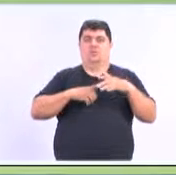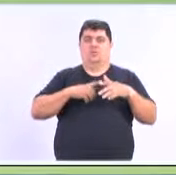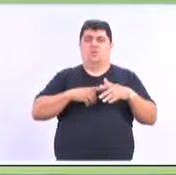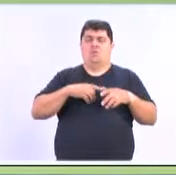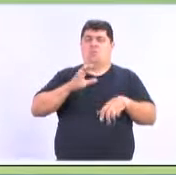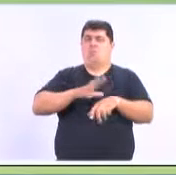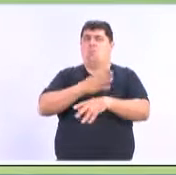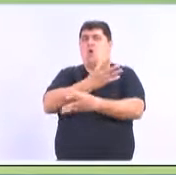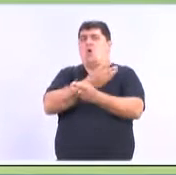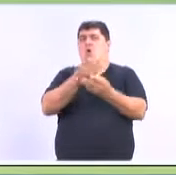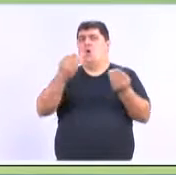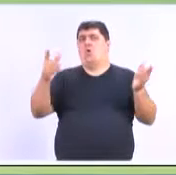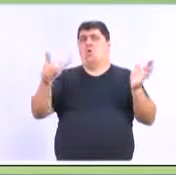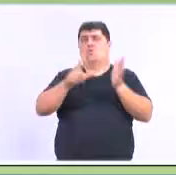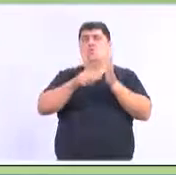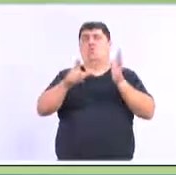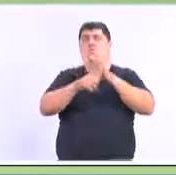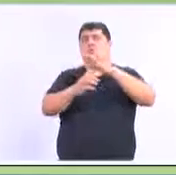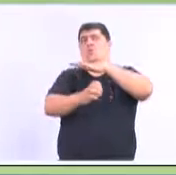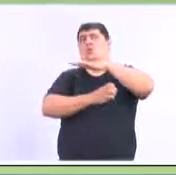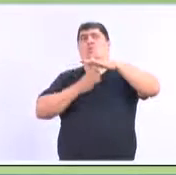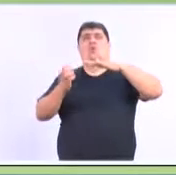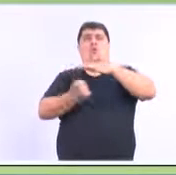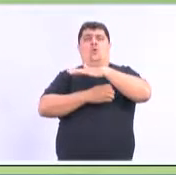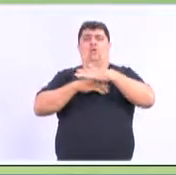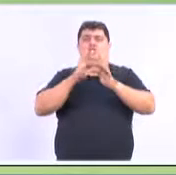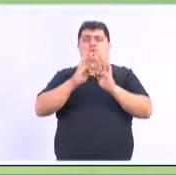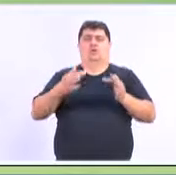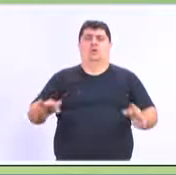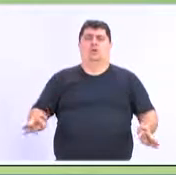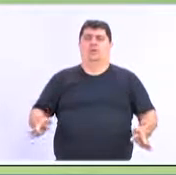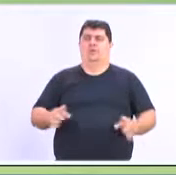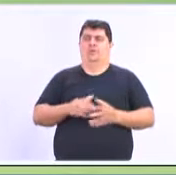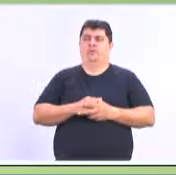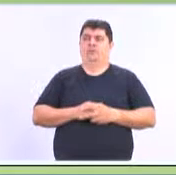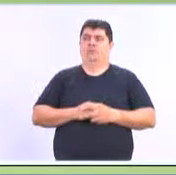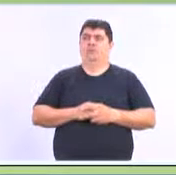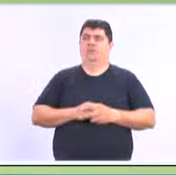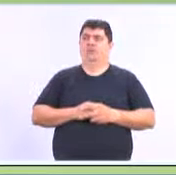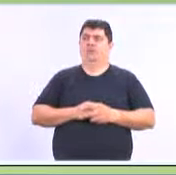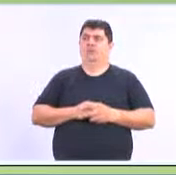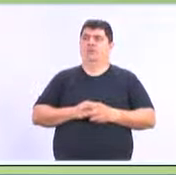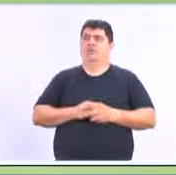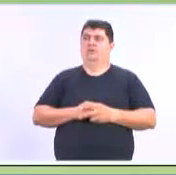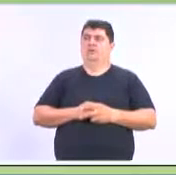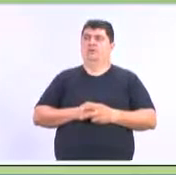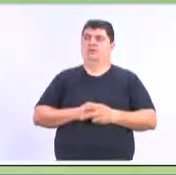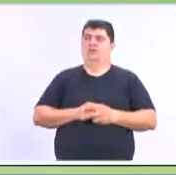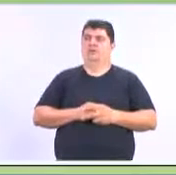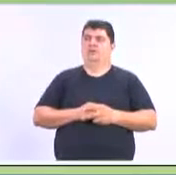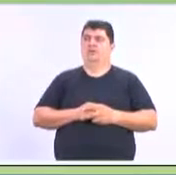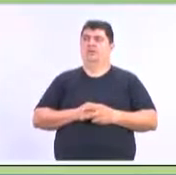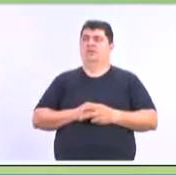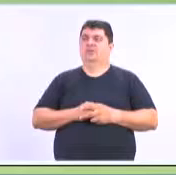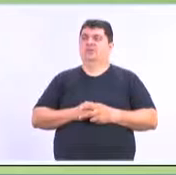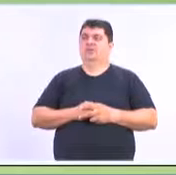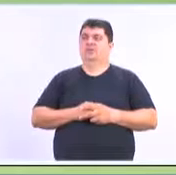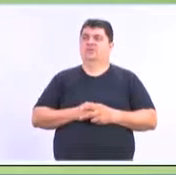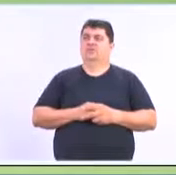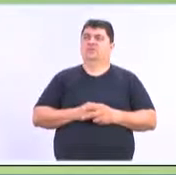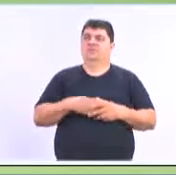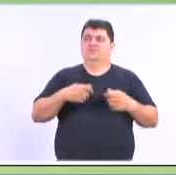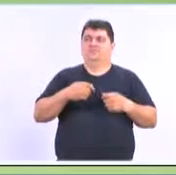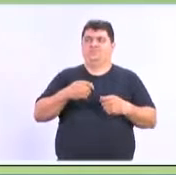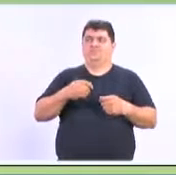universo. Então, as empresas do Simples Nacional, e está sendo dito aqui, né? Não precisa escrever não, tem